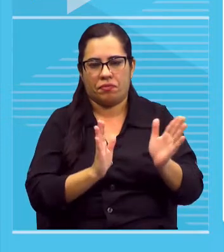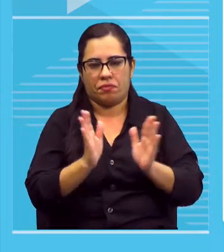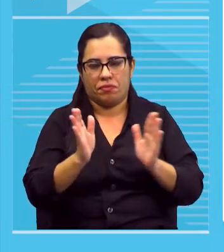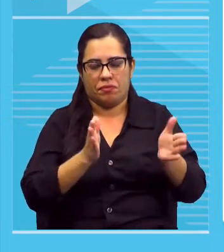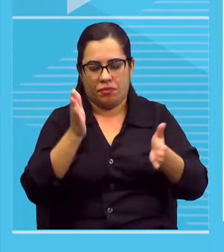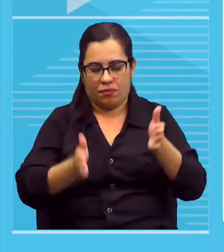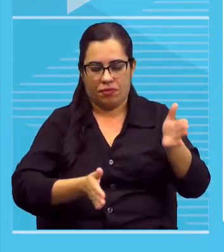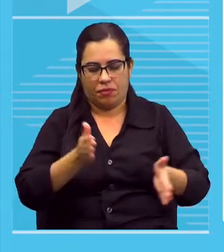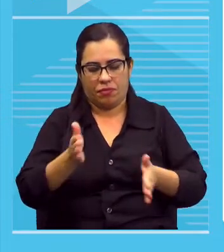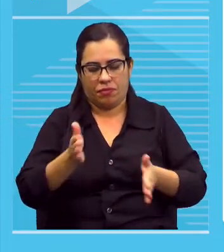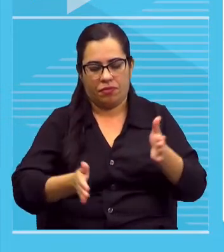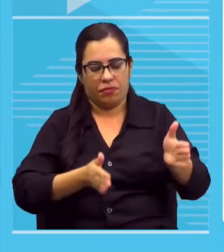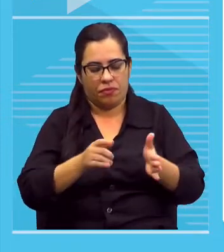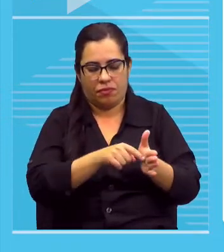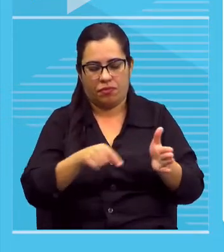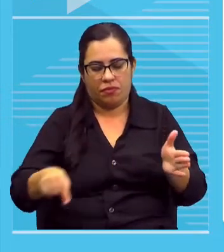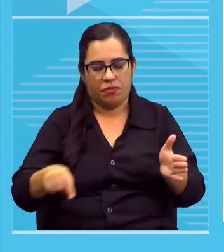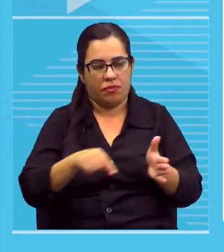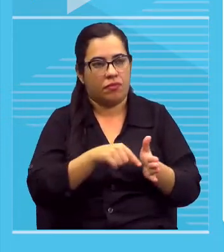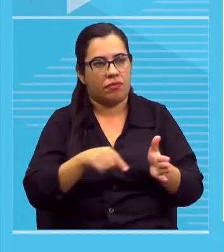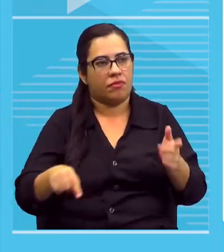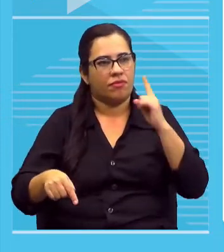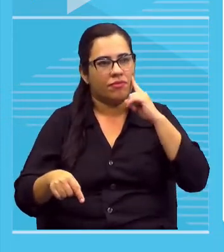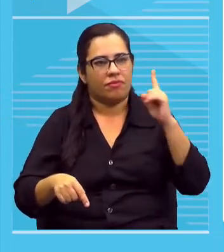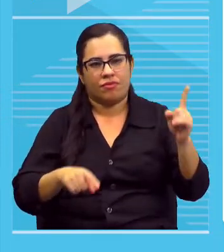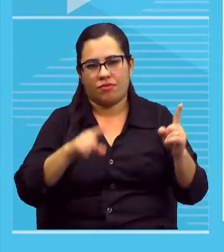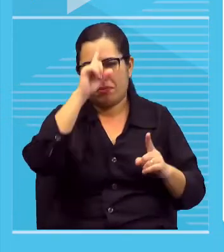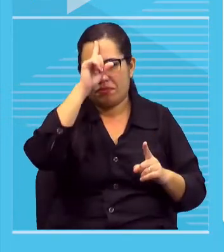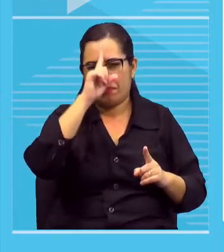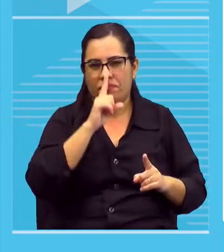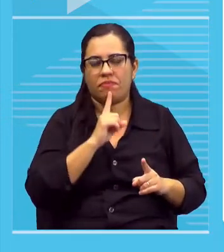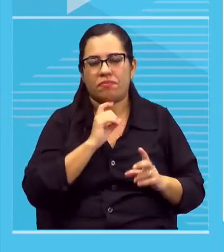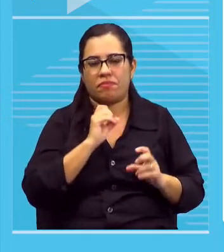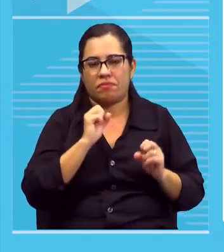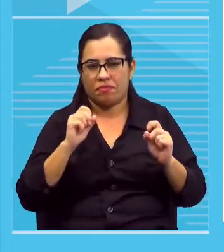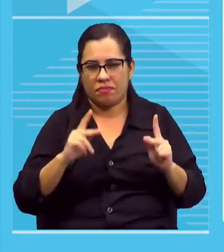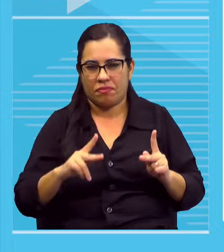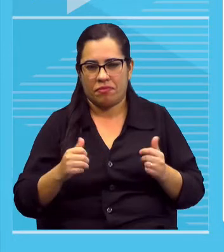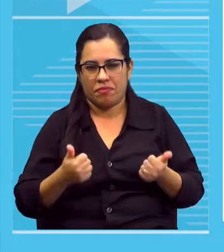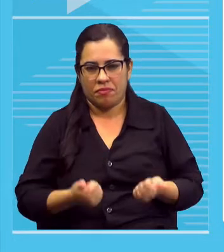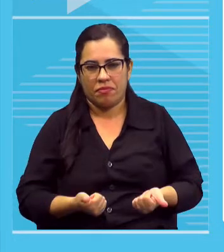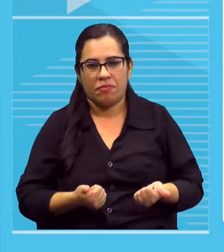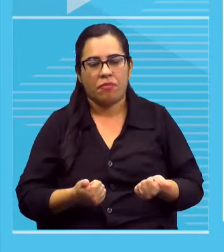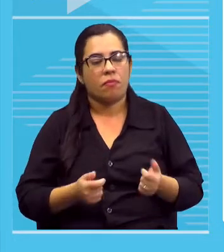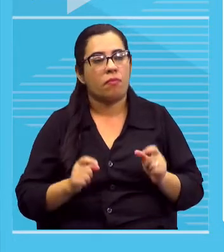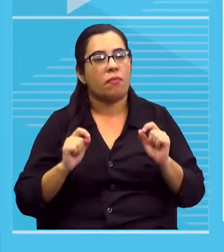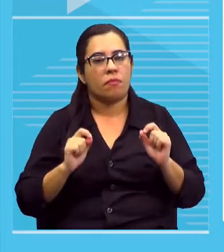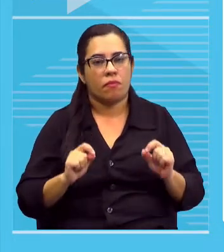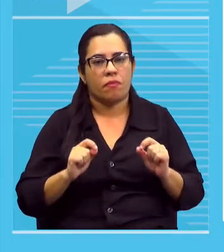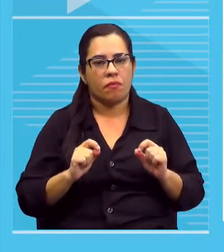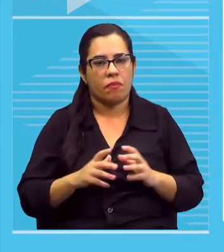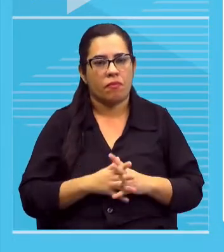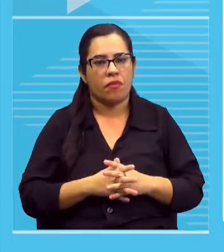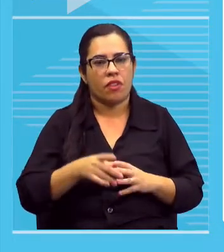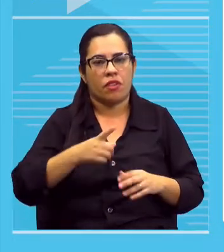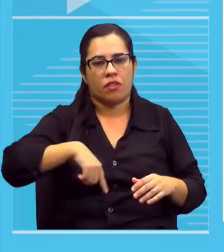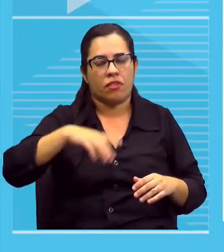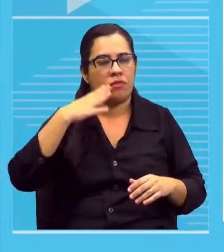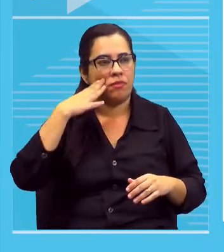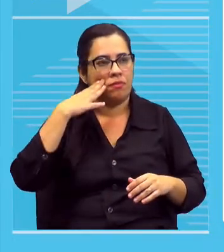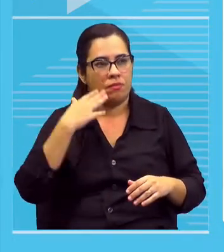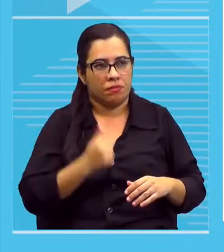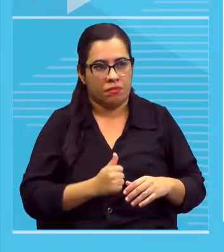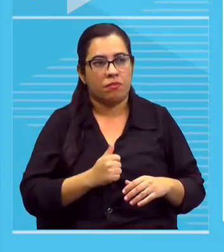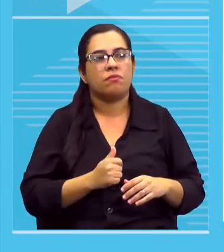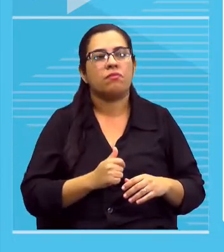aqui ó pai olha e não é que eu estou destacando de amarelo não é isso quem é né a gente sabe que